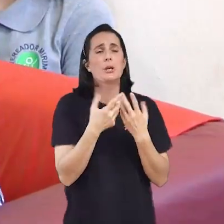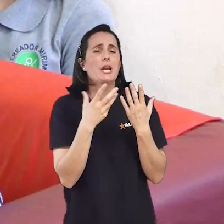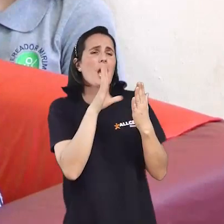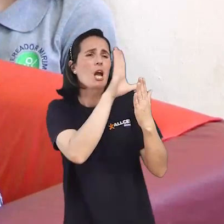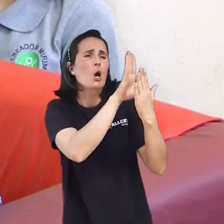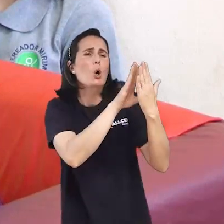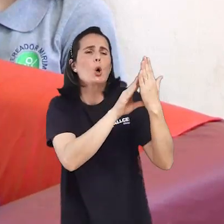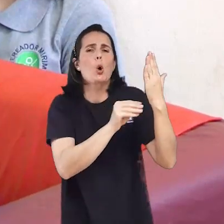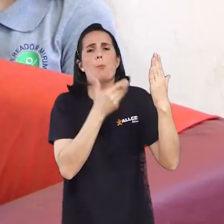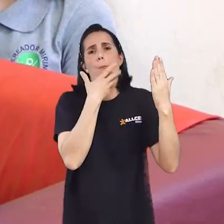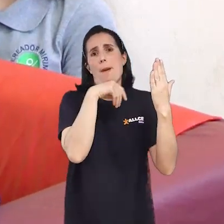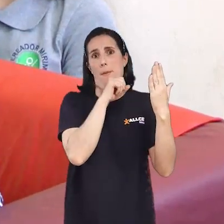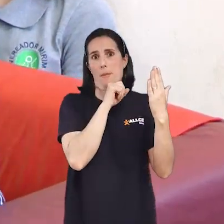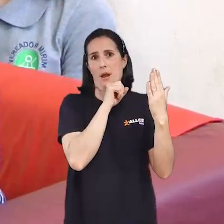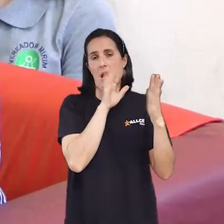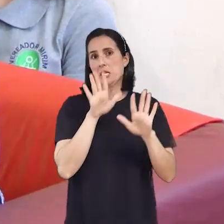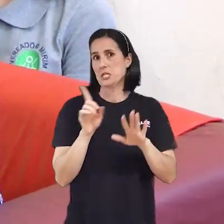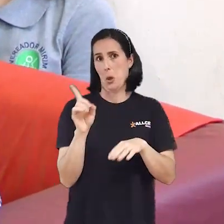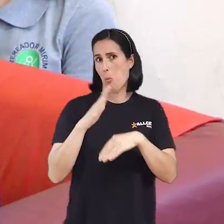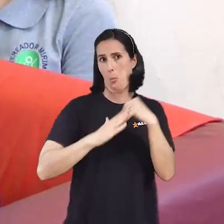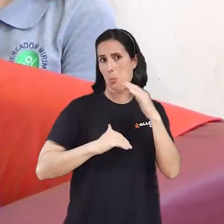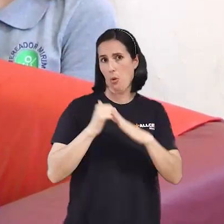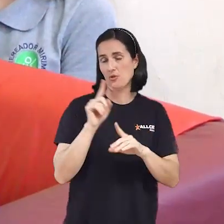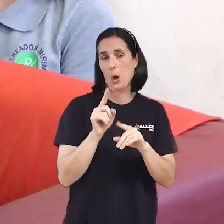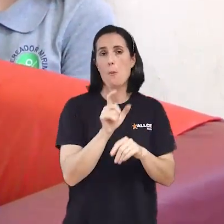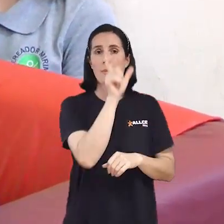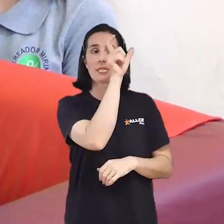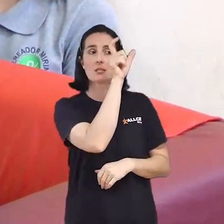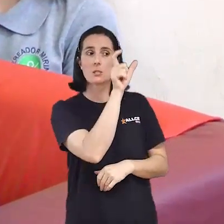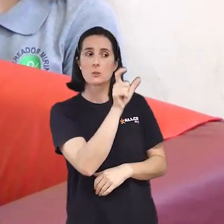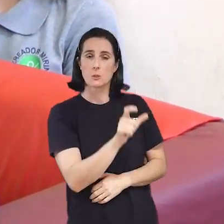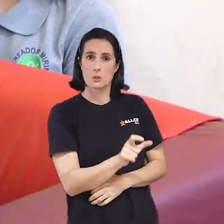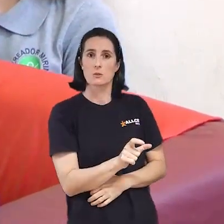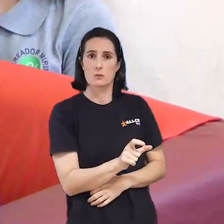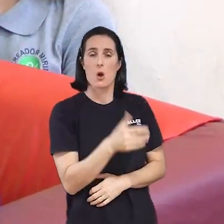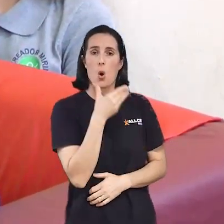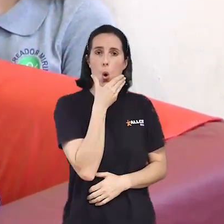Quem me inspirava mais? Né?